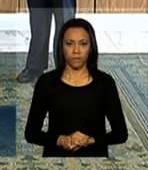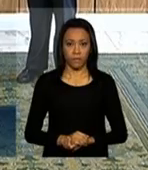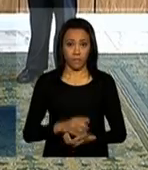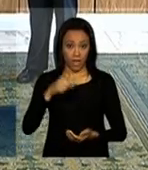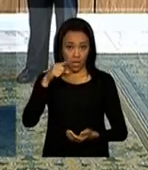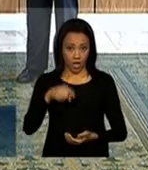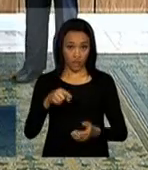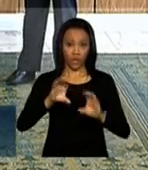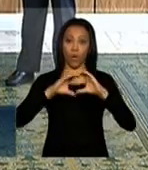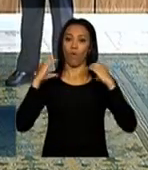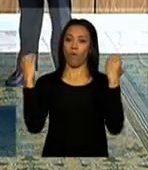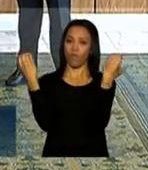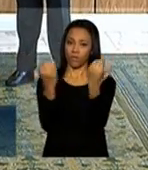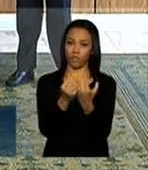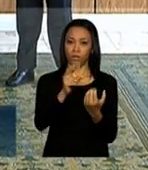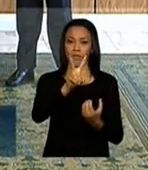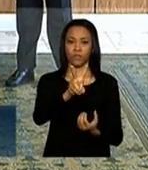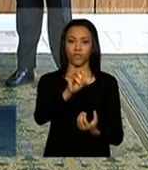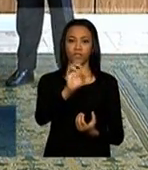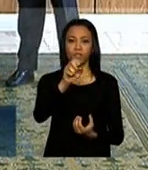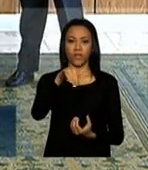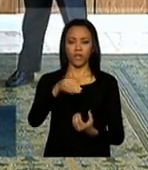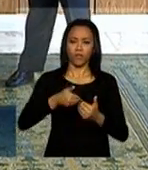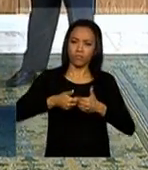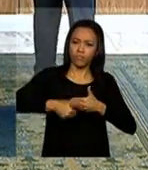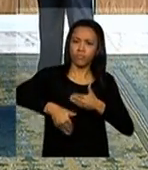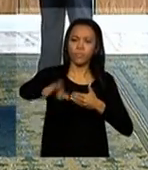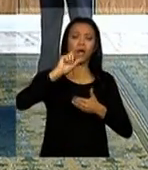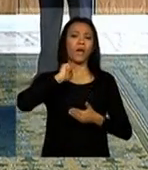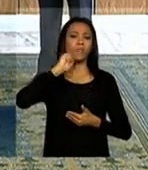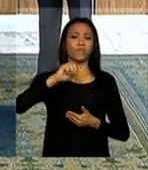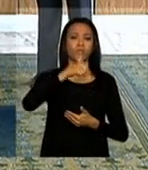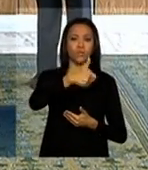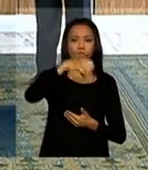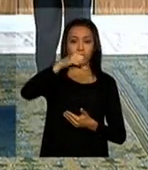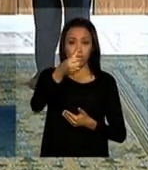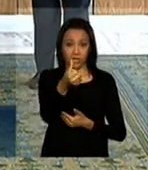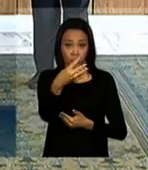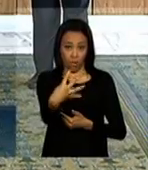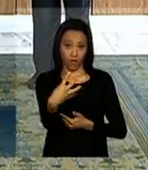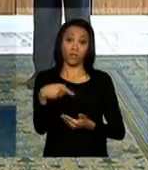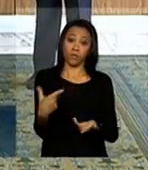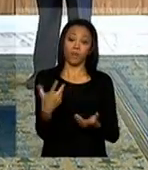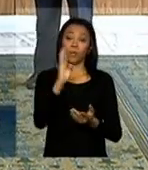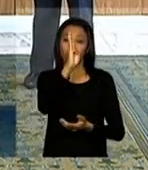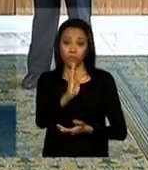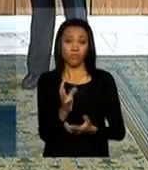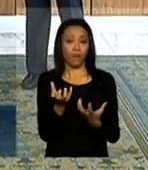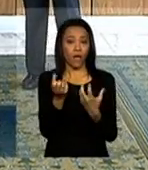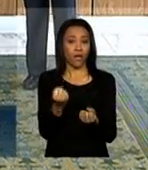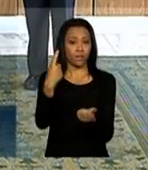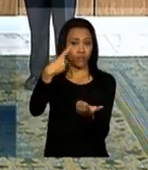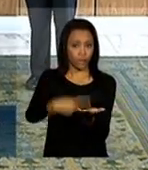Convenção de Viena entrou em vigor em abril de 1964 e o Brasil aderiu à Convenção